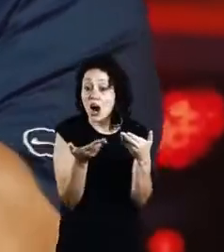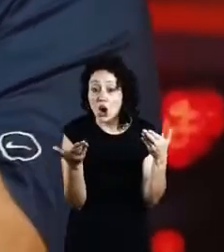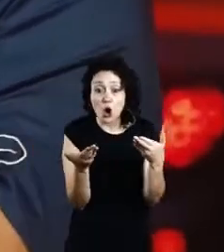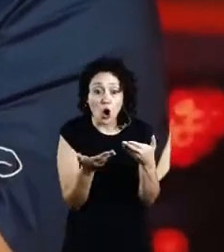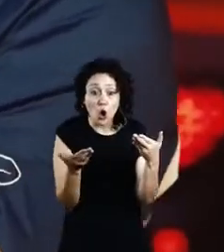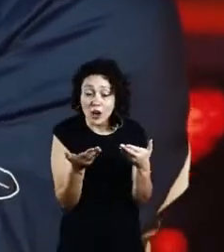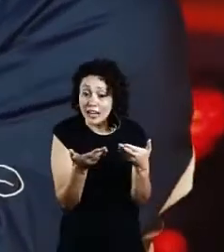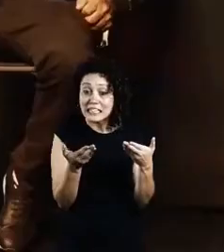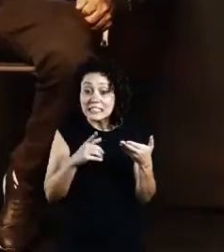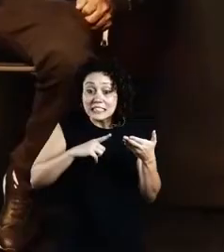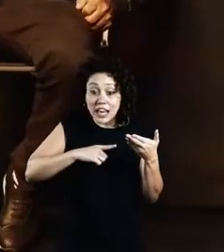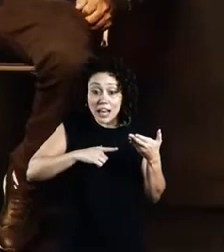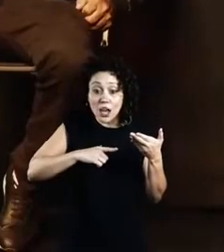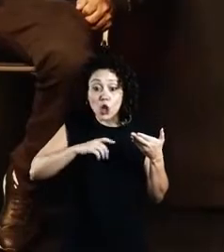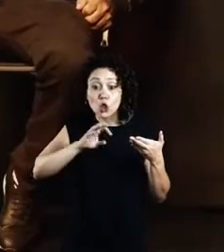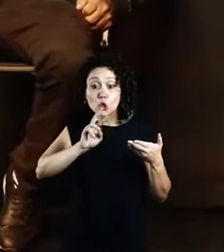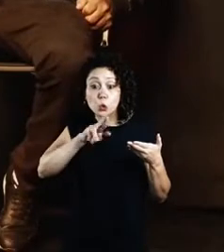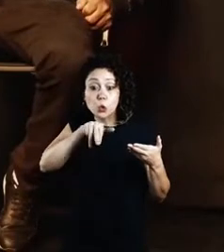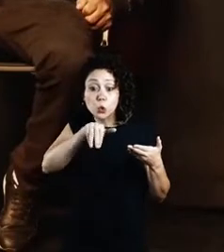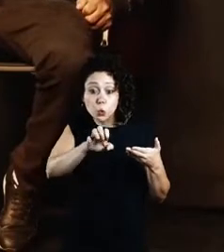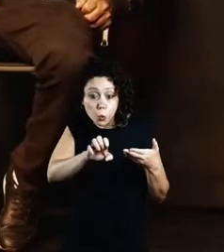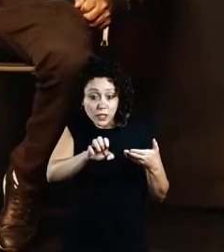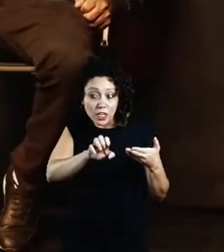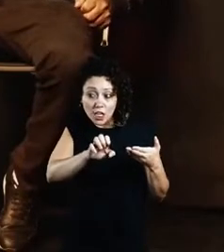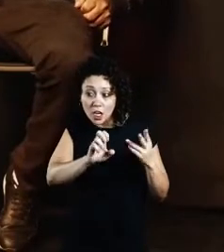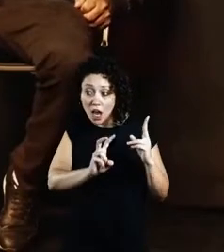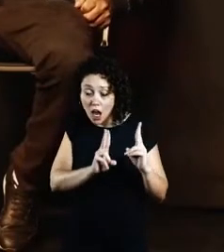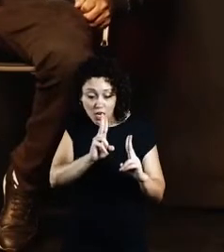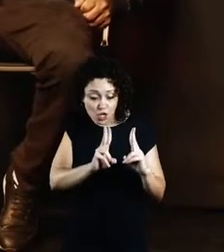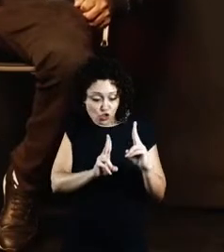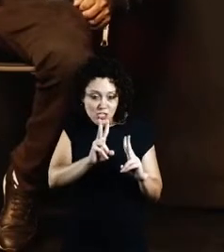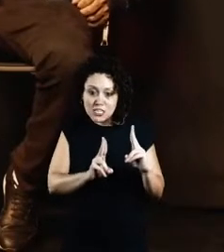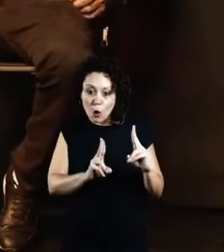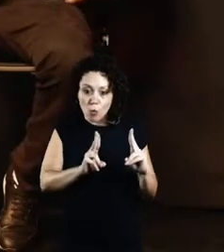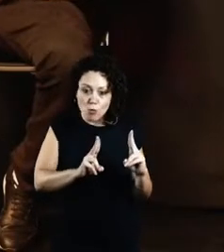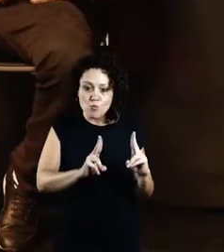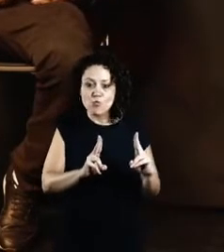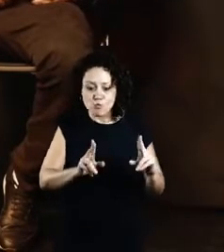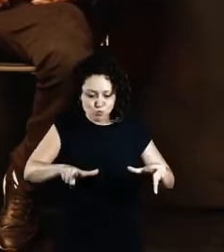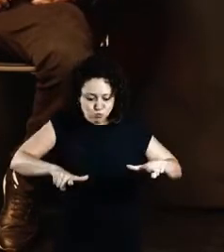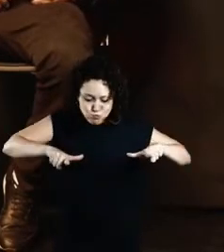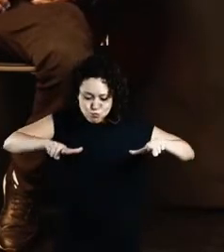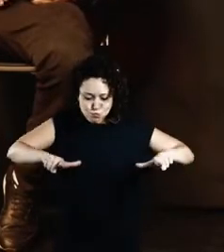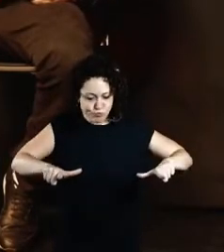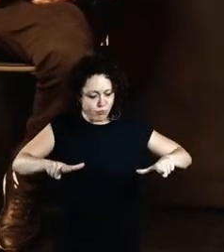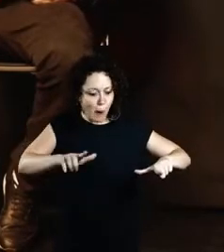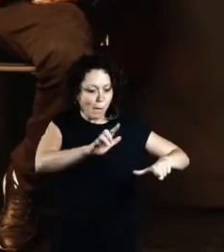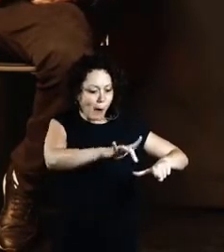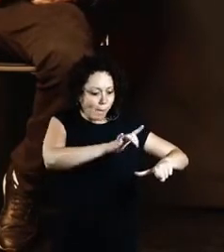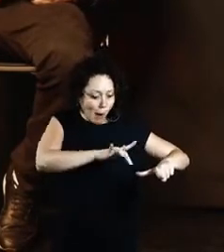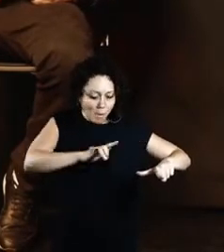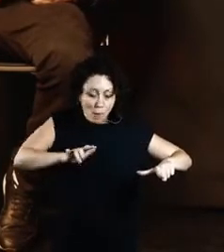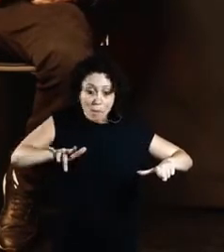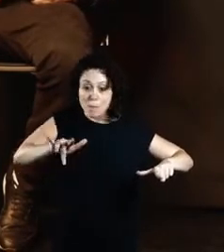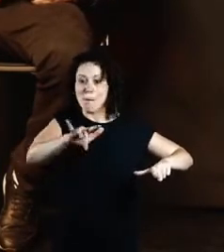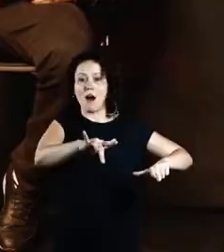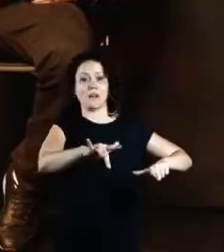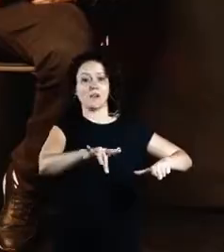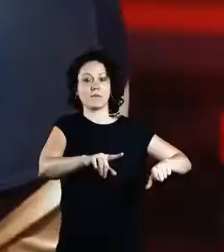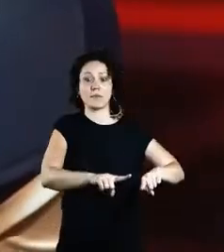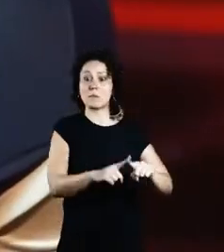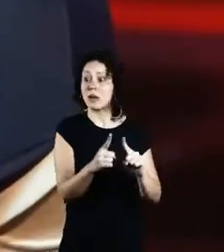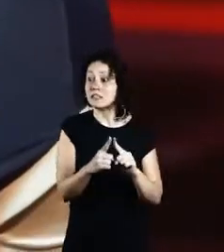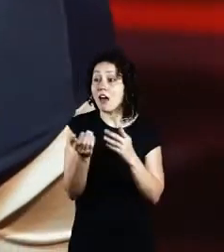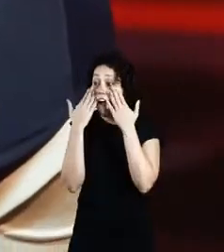tem um autotune lá, você tira uma onda, você põe lá no computador, no robô, né, que vira um robô... Legal, mas o cara tava tocando na sua